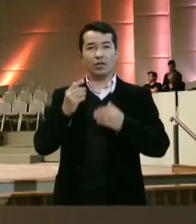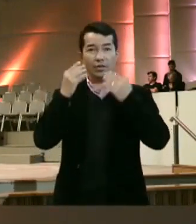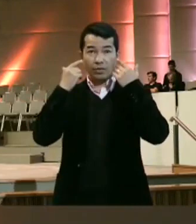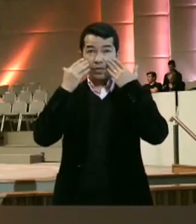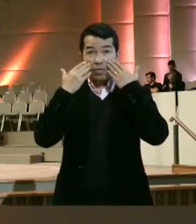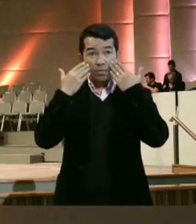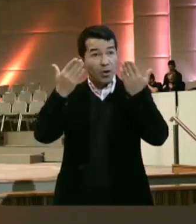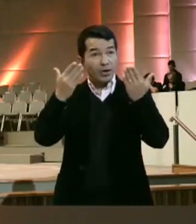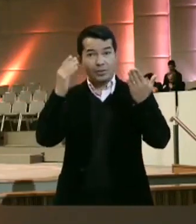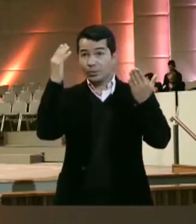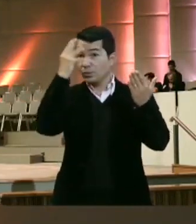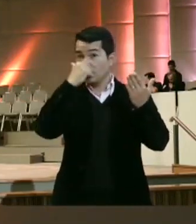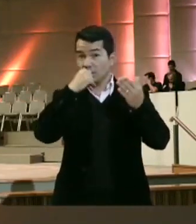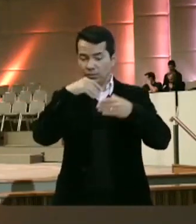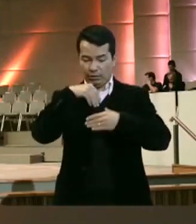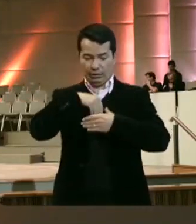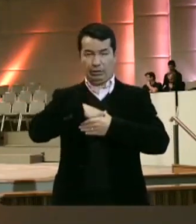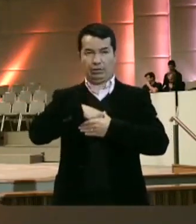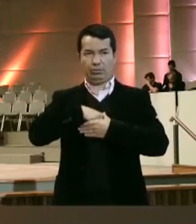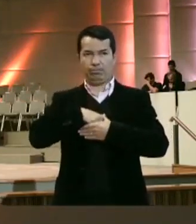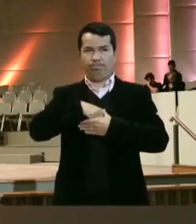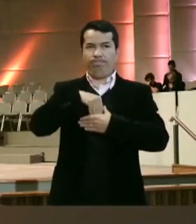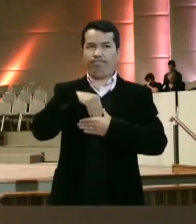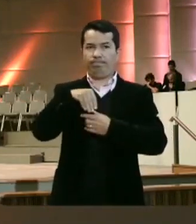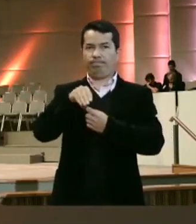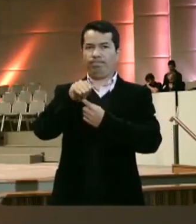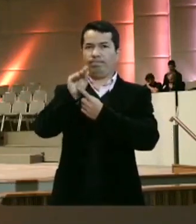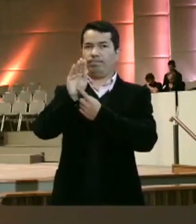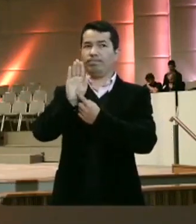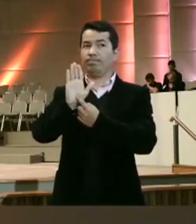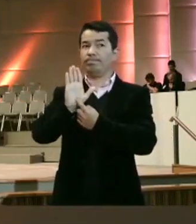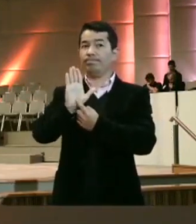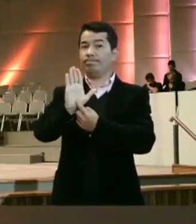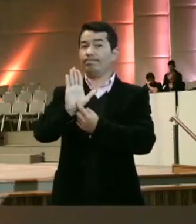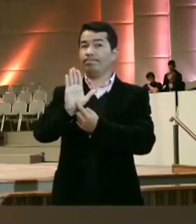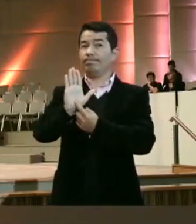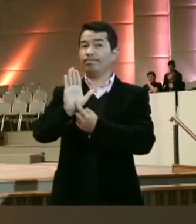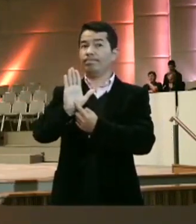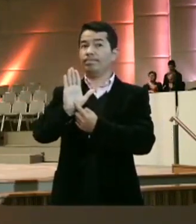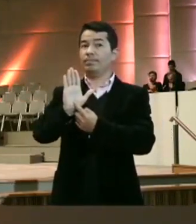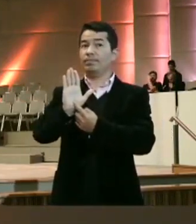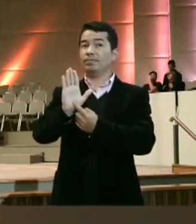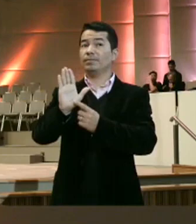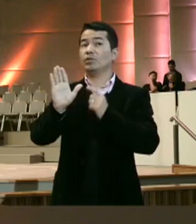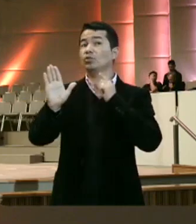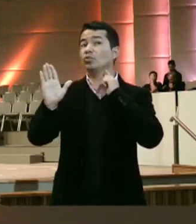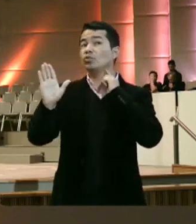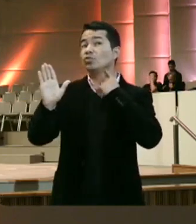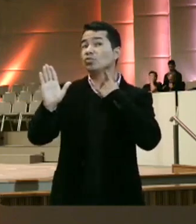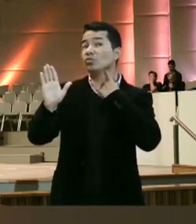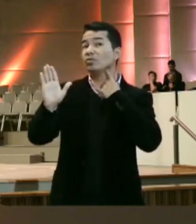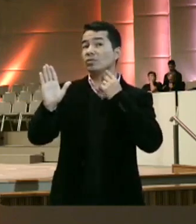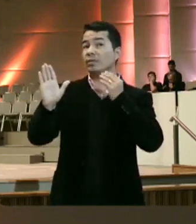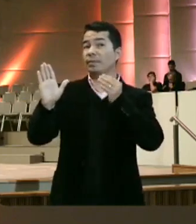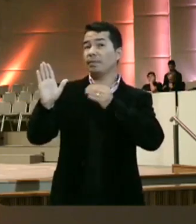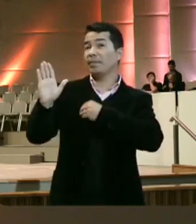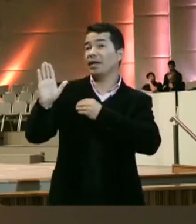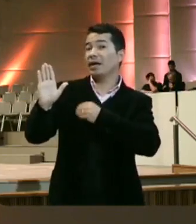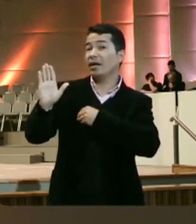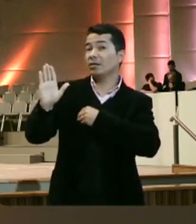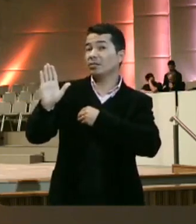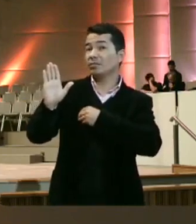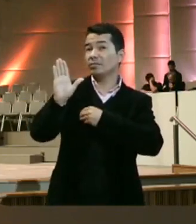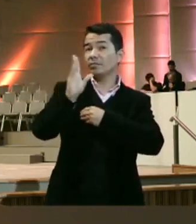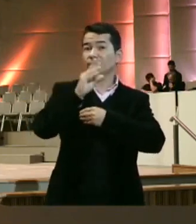mas por dentro vai ser um pão bolorento. Porque assim é a essência da natureza